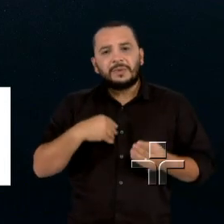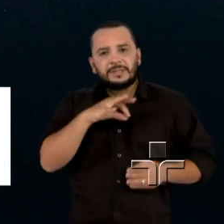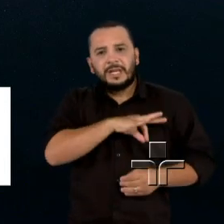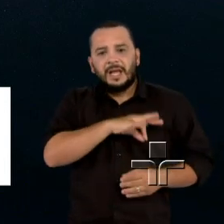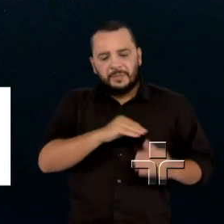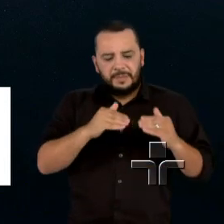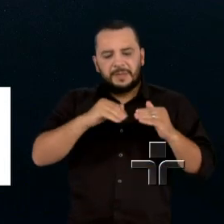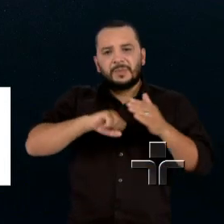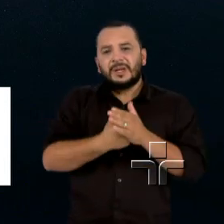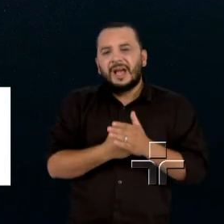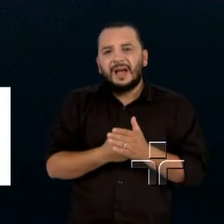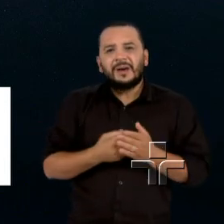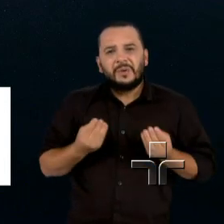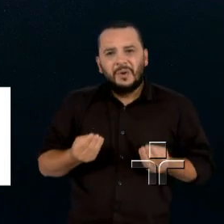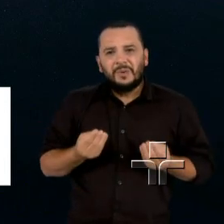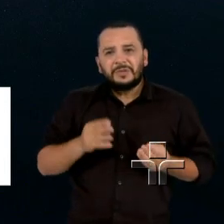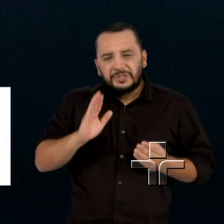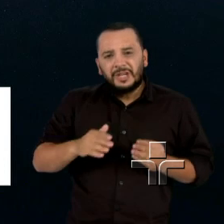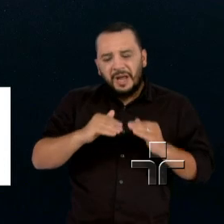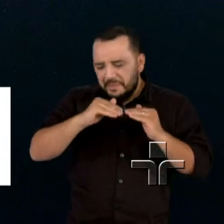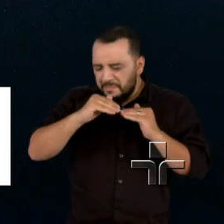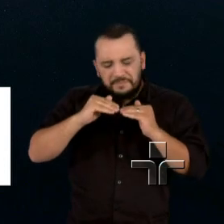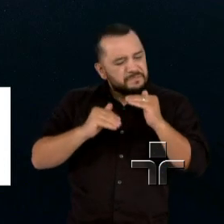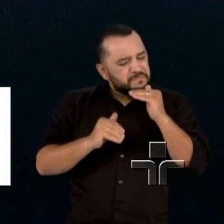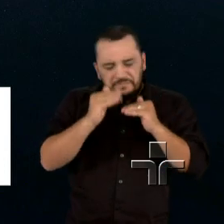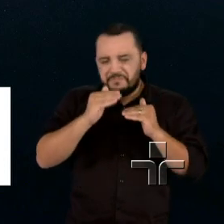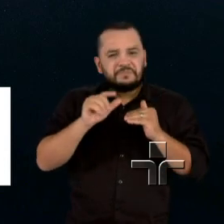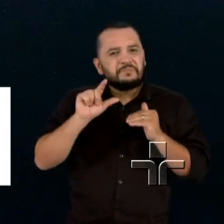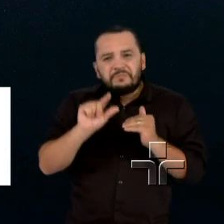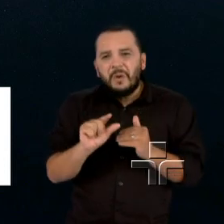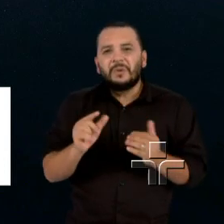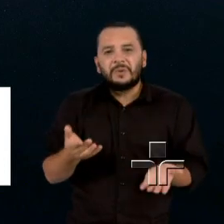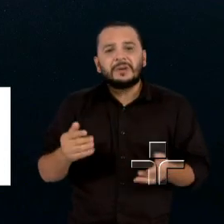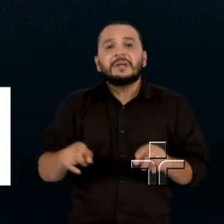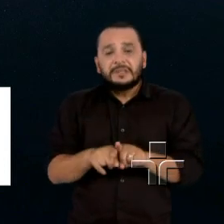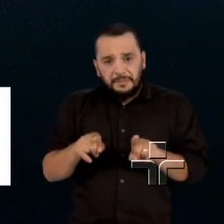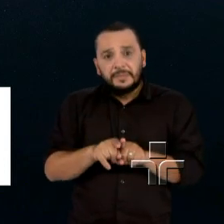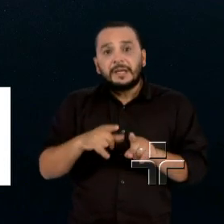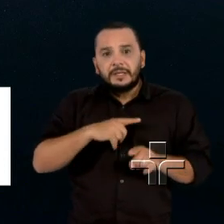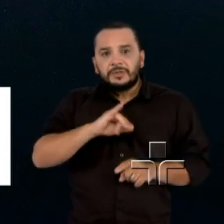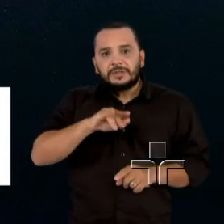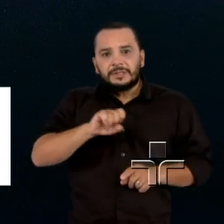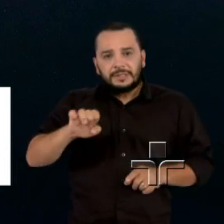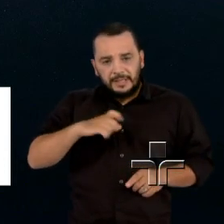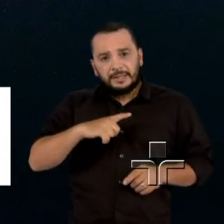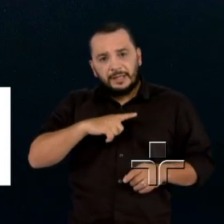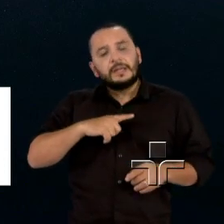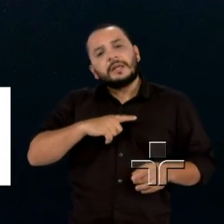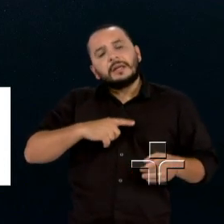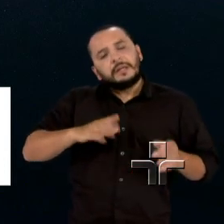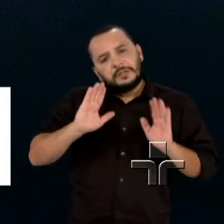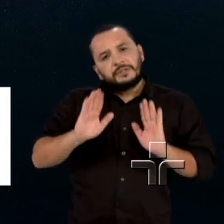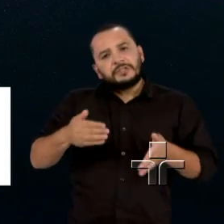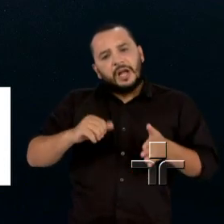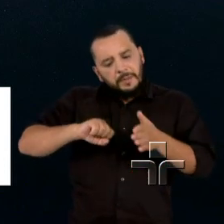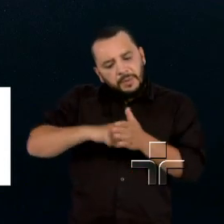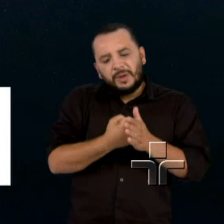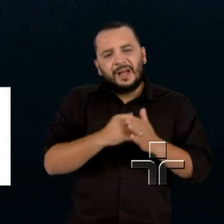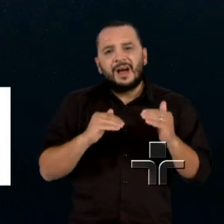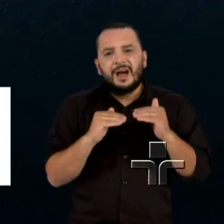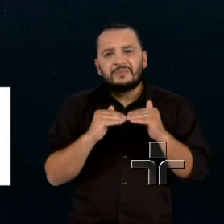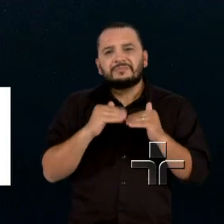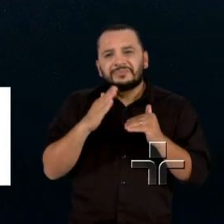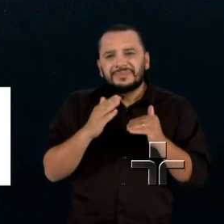E o José Coura, o salário mínimo já é mínimo, mas pode ficar menor ainda. E economistas dizem que o governo está no caminho certo. Cenes, você acha